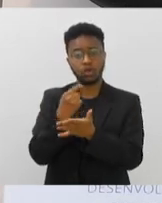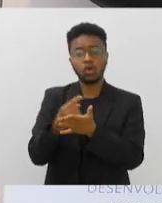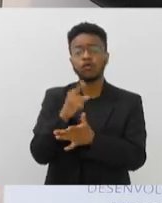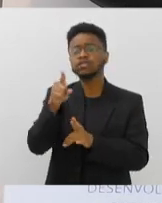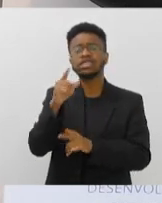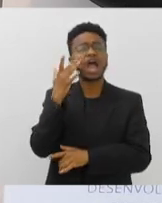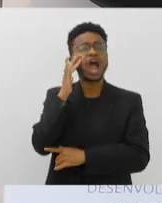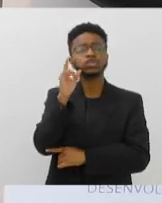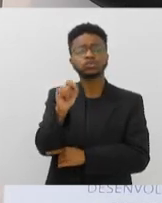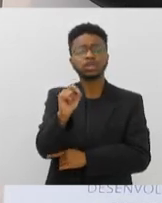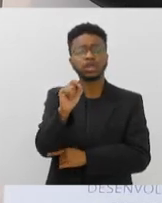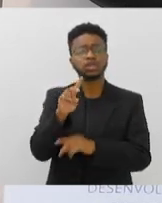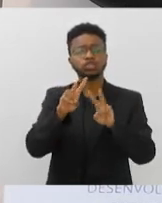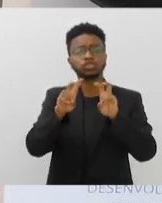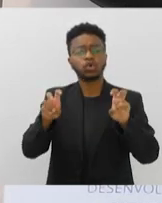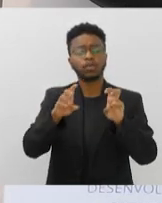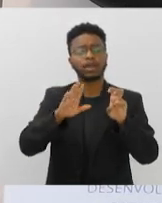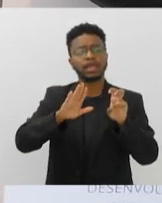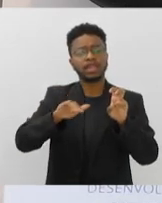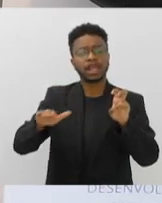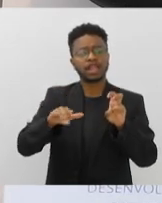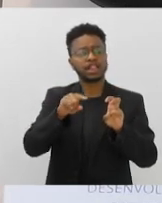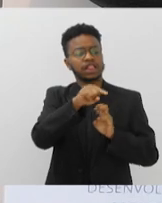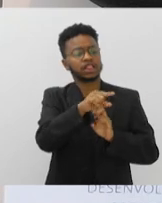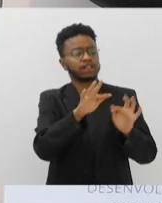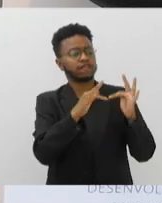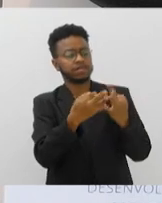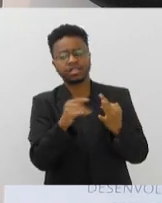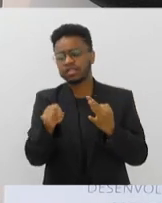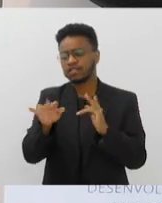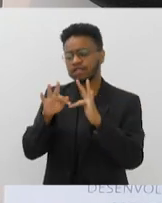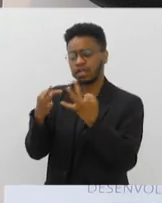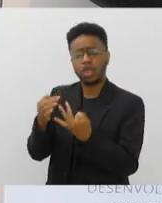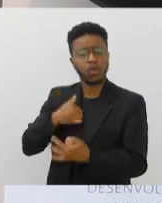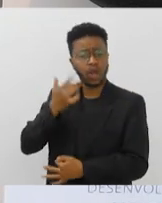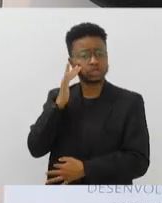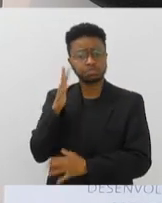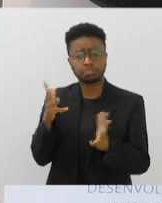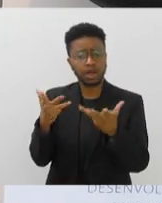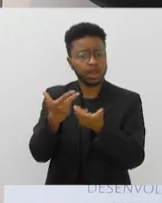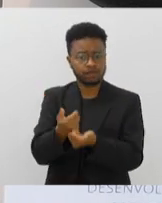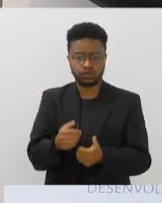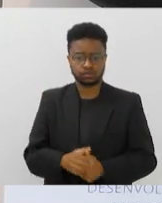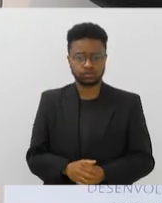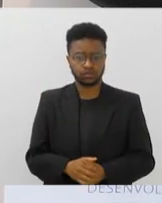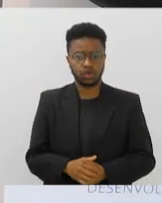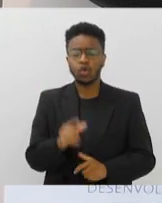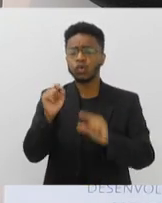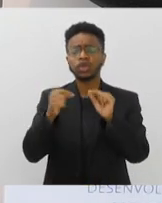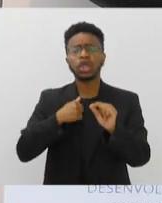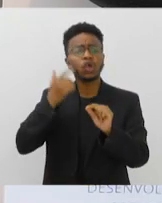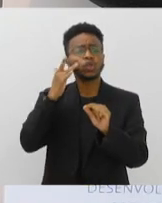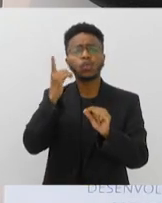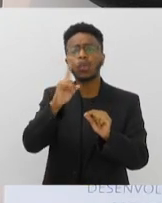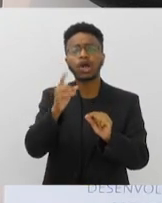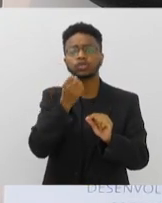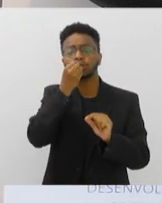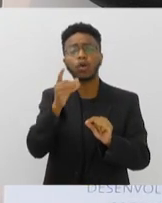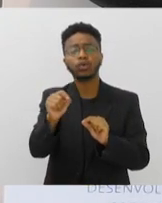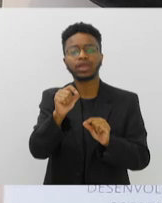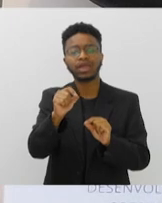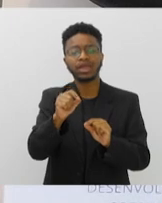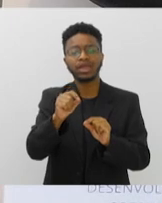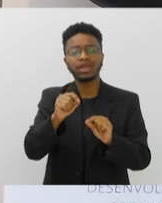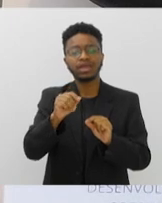acha de uma criança num uma família a b c ou de eu acho maravilhoso o que é que eu não acho bom criança